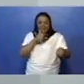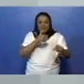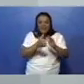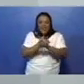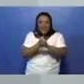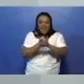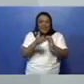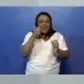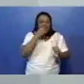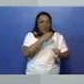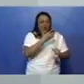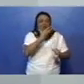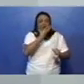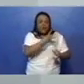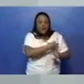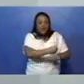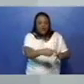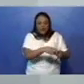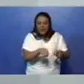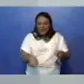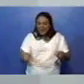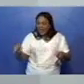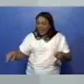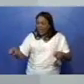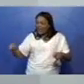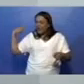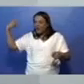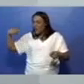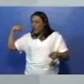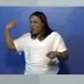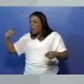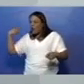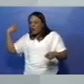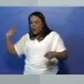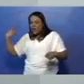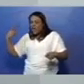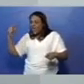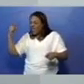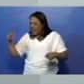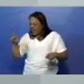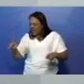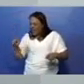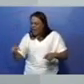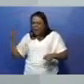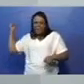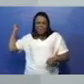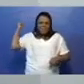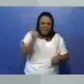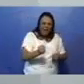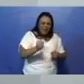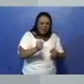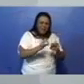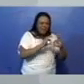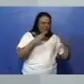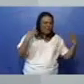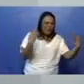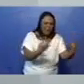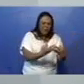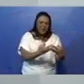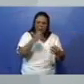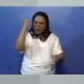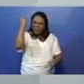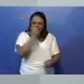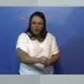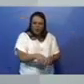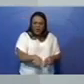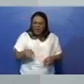momento, ele mata a família, ele mata todos os filhos e a esposa. E aí ele se sente terrivelmente mal por isso. E